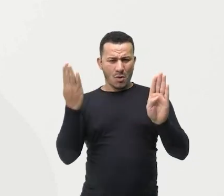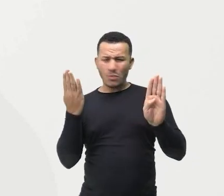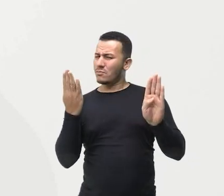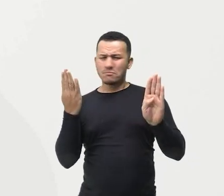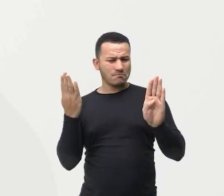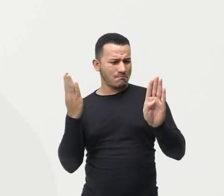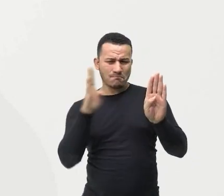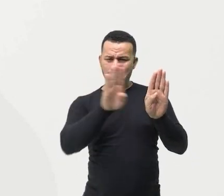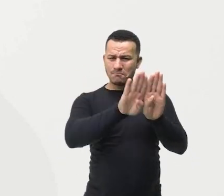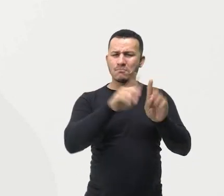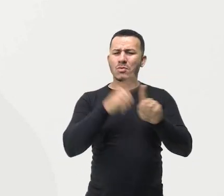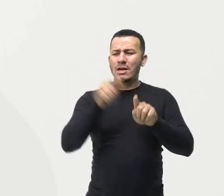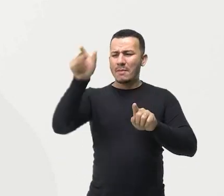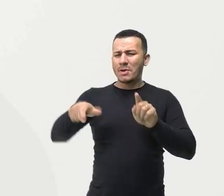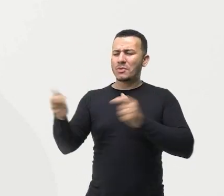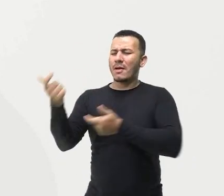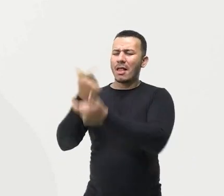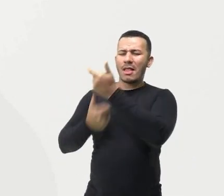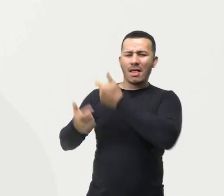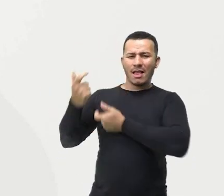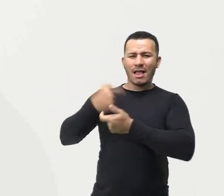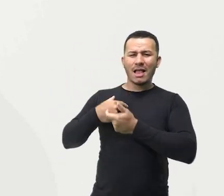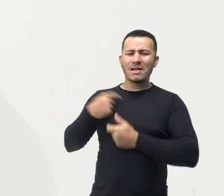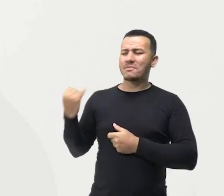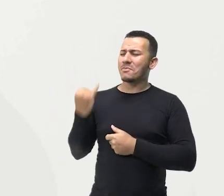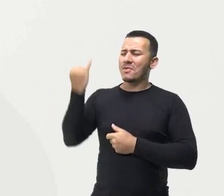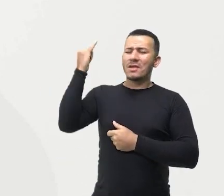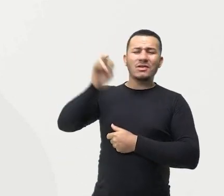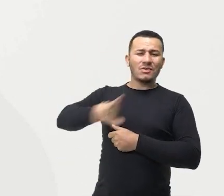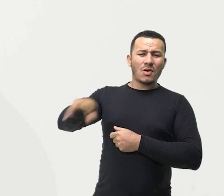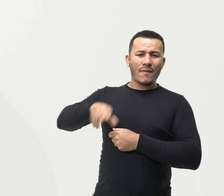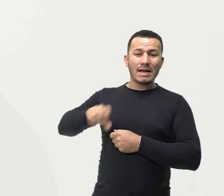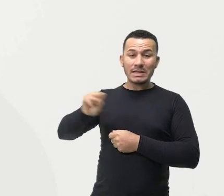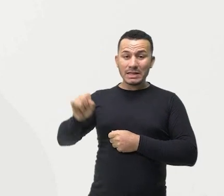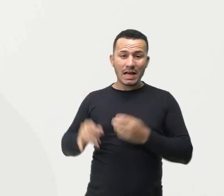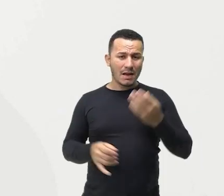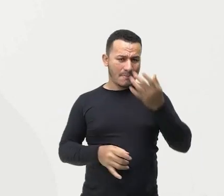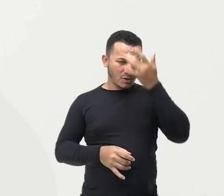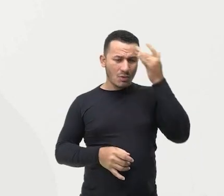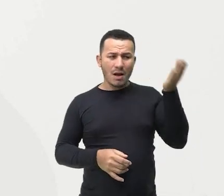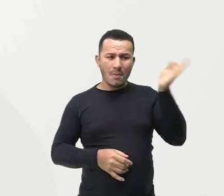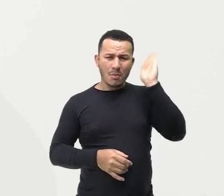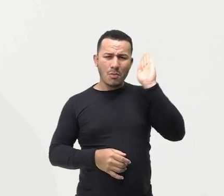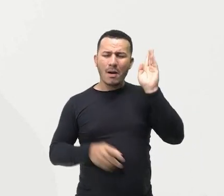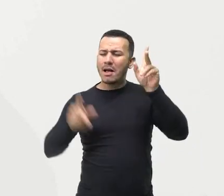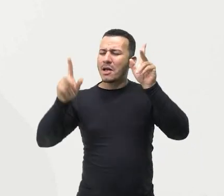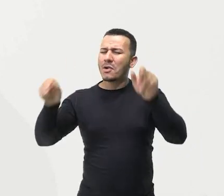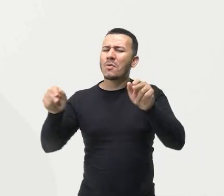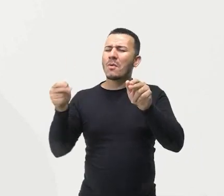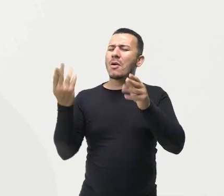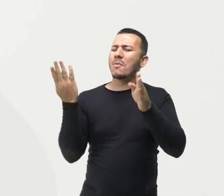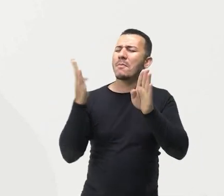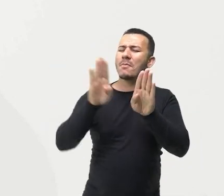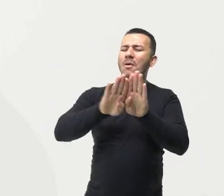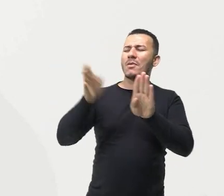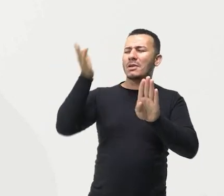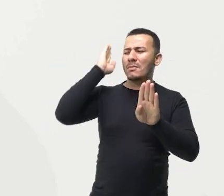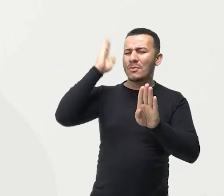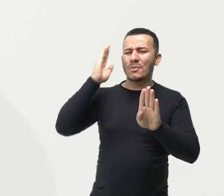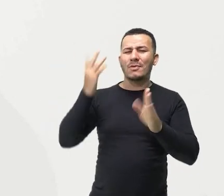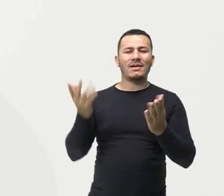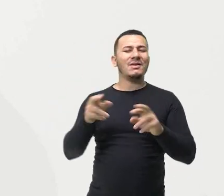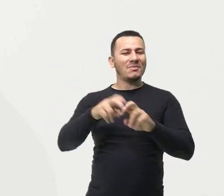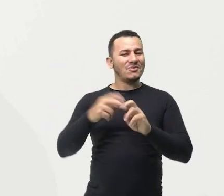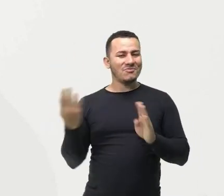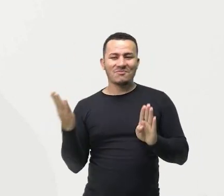mim, bem me importa, que se uma pessoa é burra como uma porta.